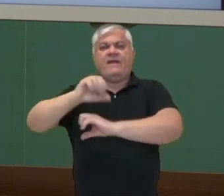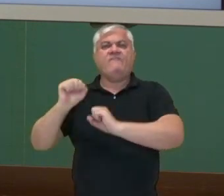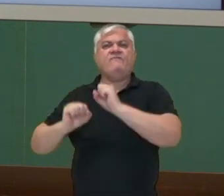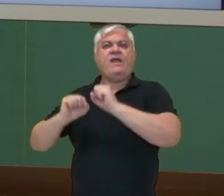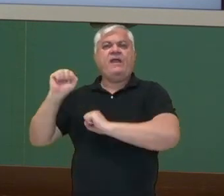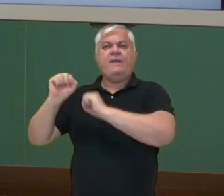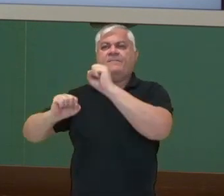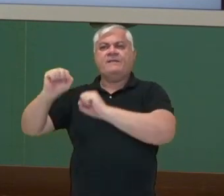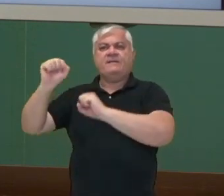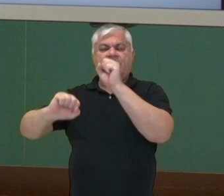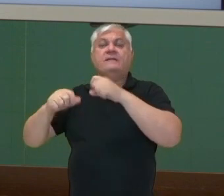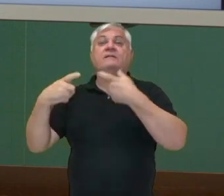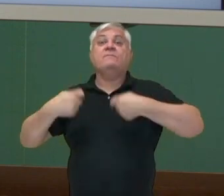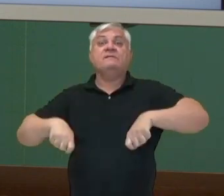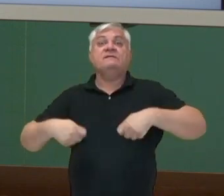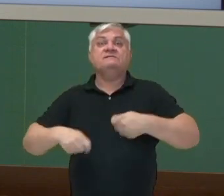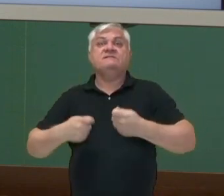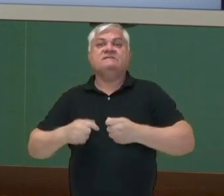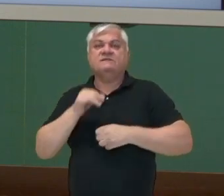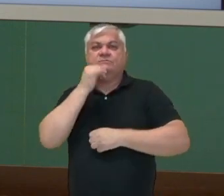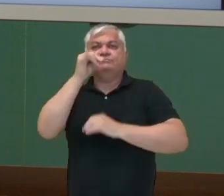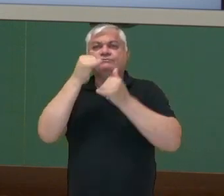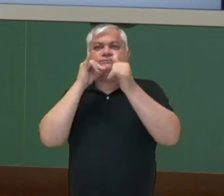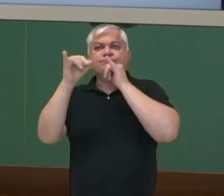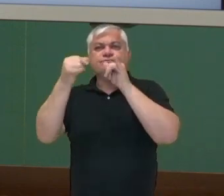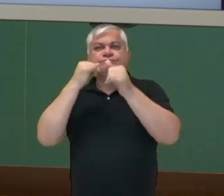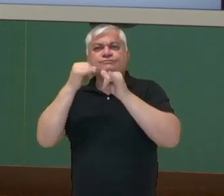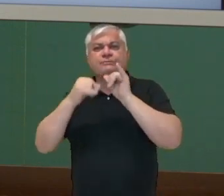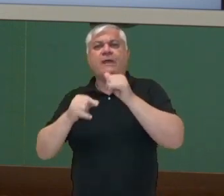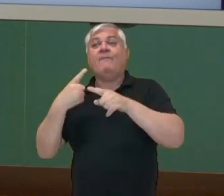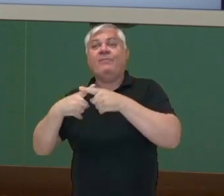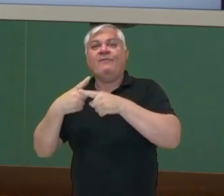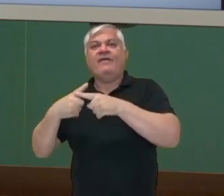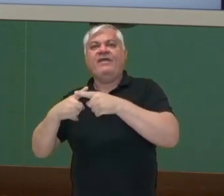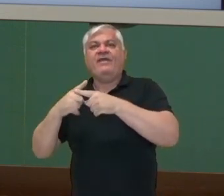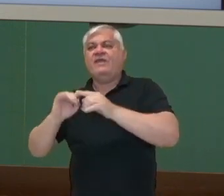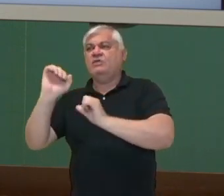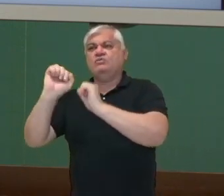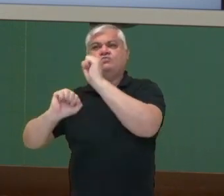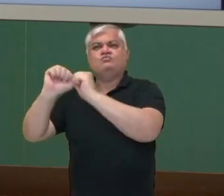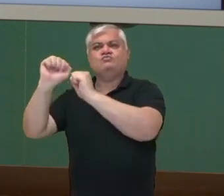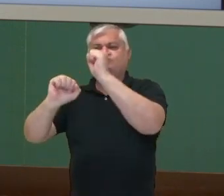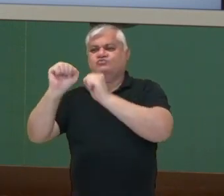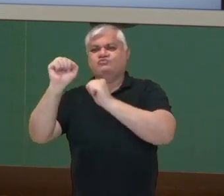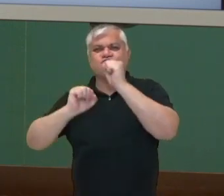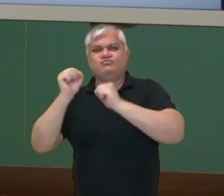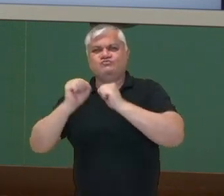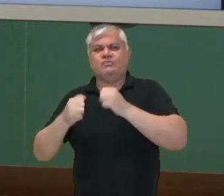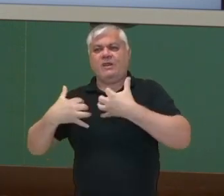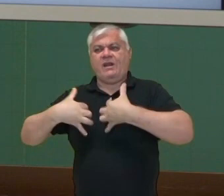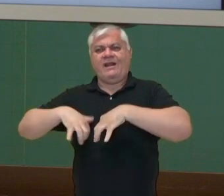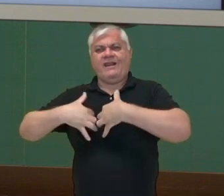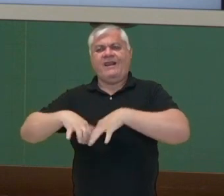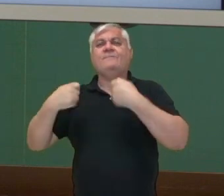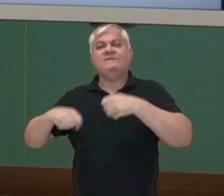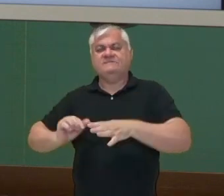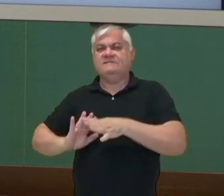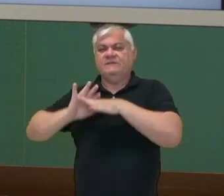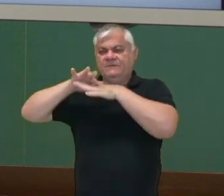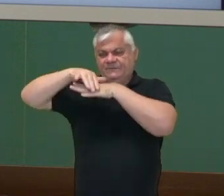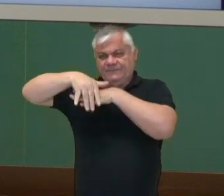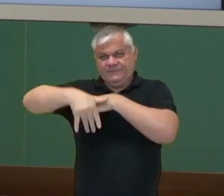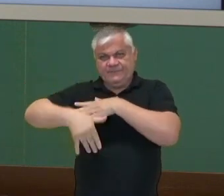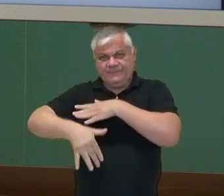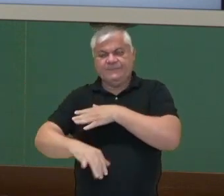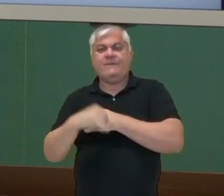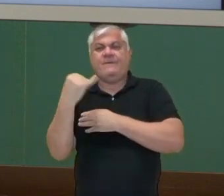de energia para a movimentação das máquinas, para o desenvolvimento da atividade industrial, é extremamente importante, não só